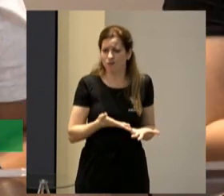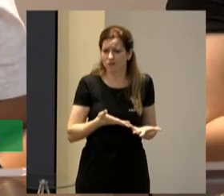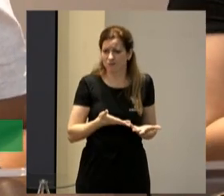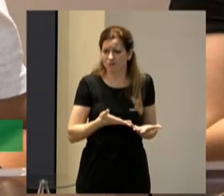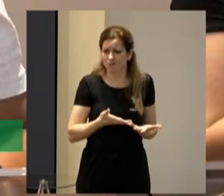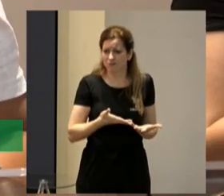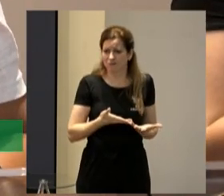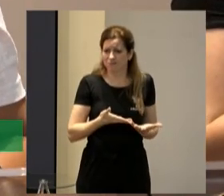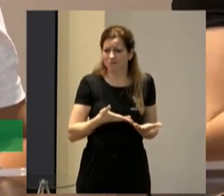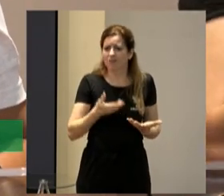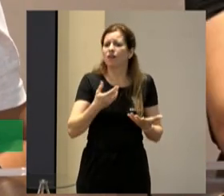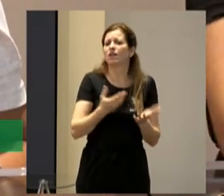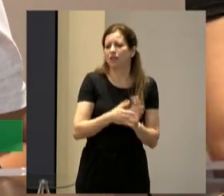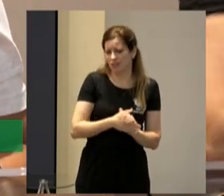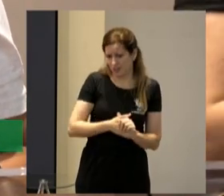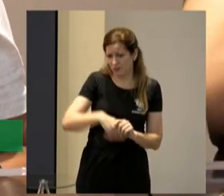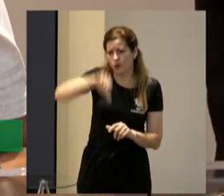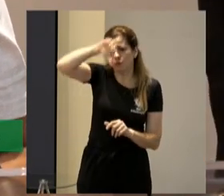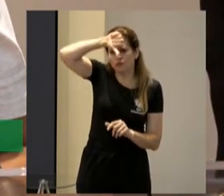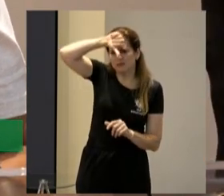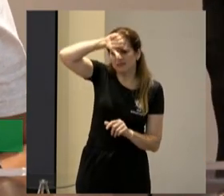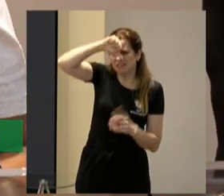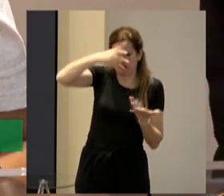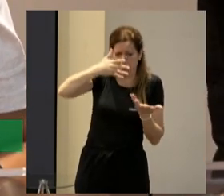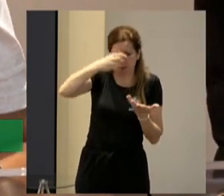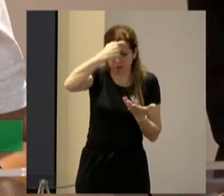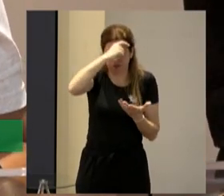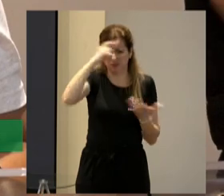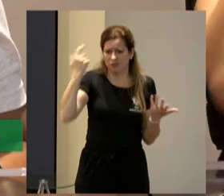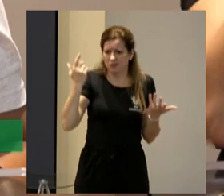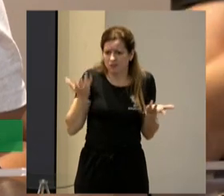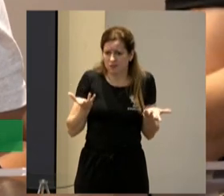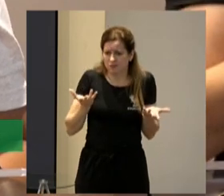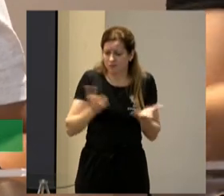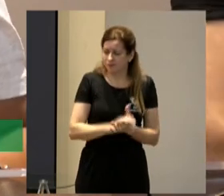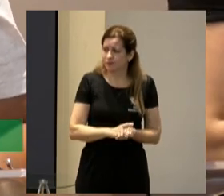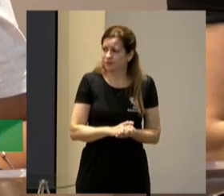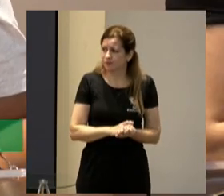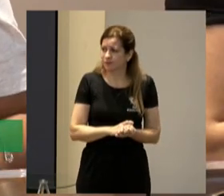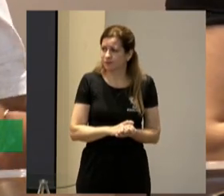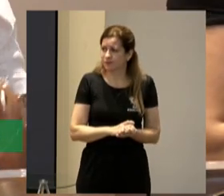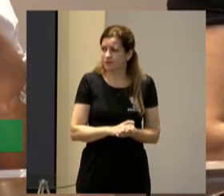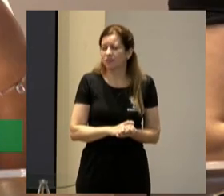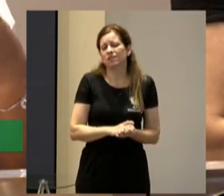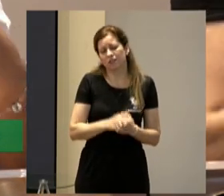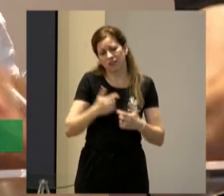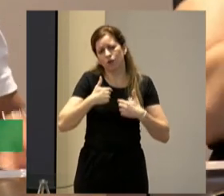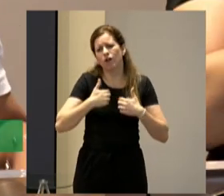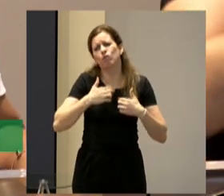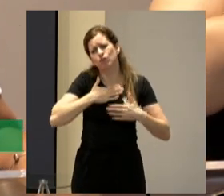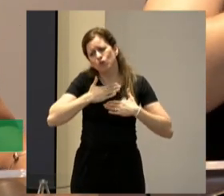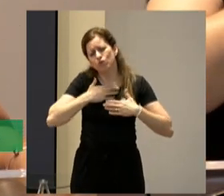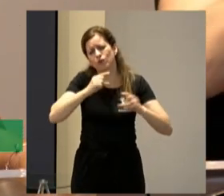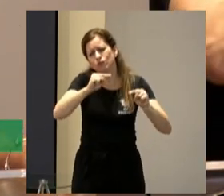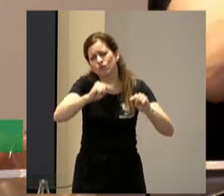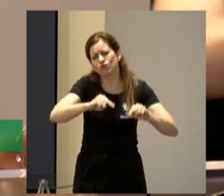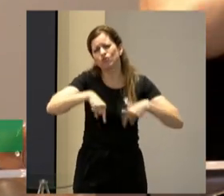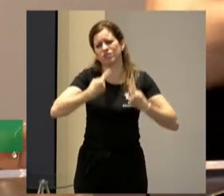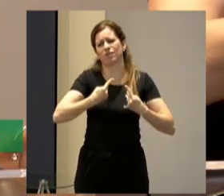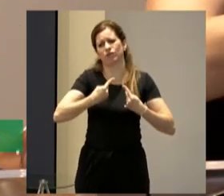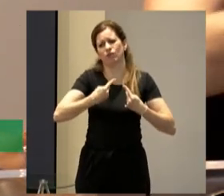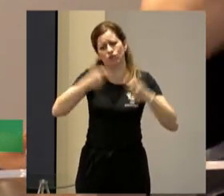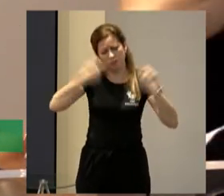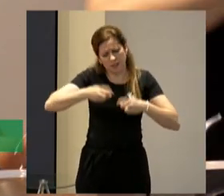E as pessoas naturalizam isso. Quem me naturaliza isso? Então, esses são os meus desafios de